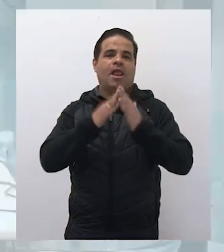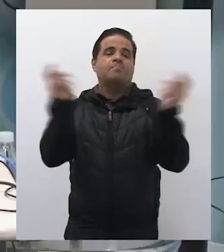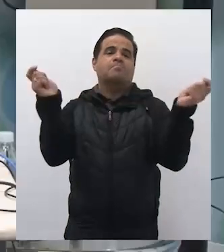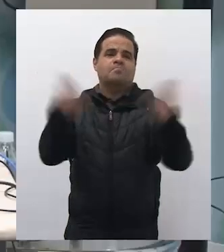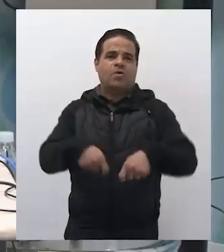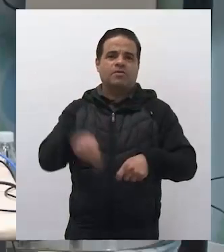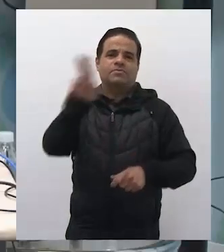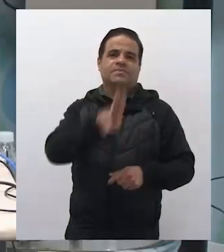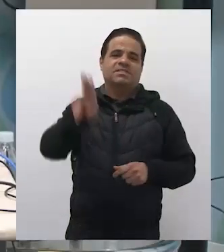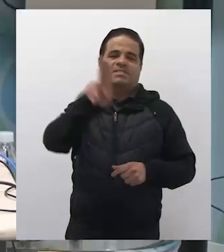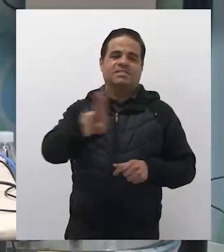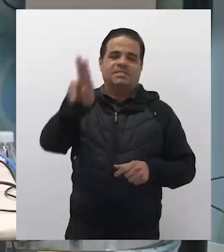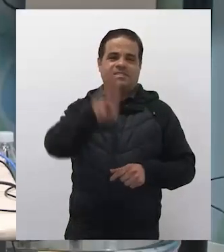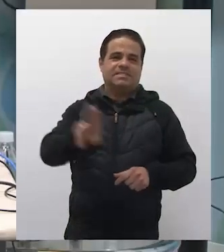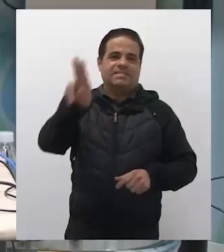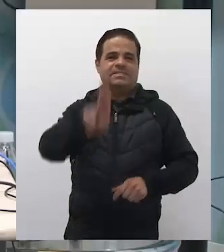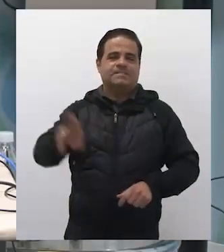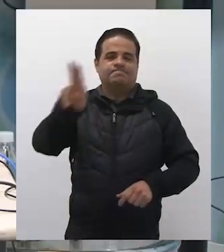utilizar.